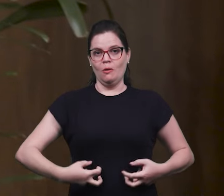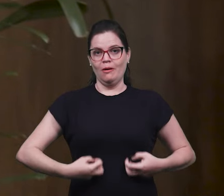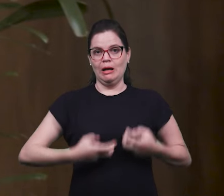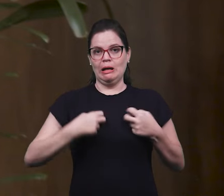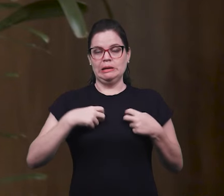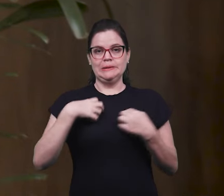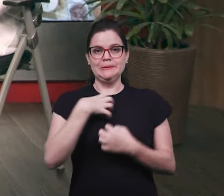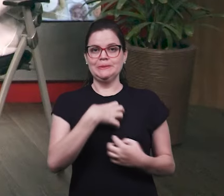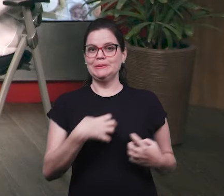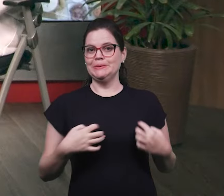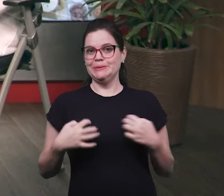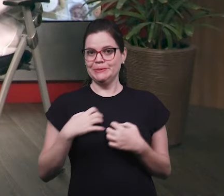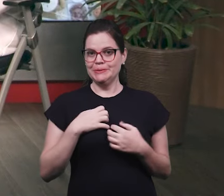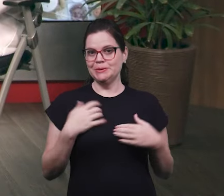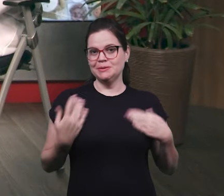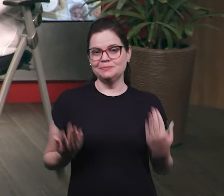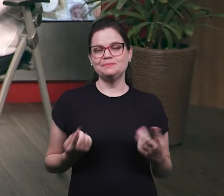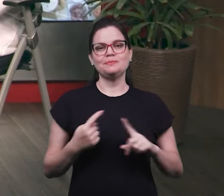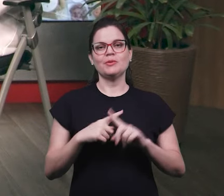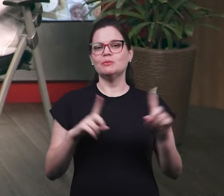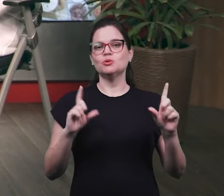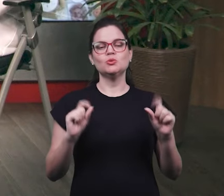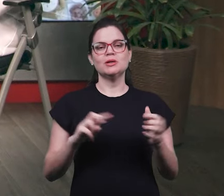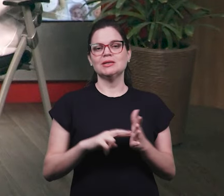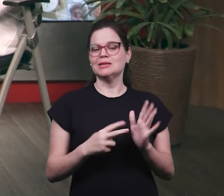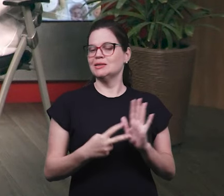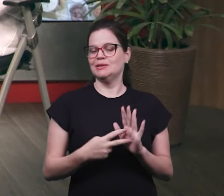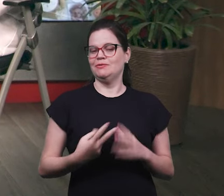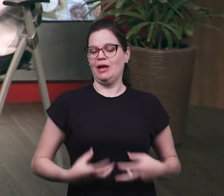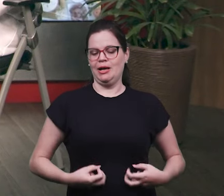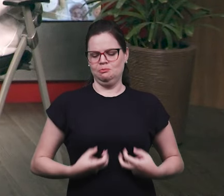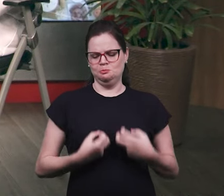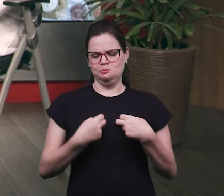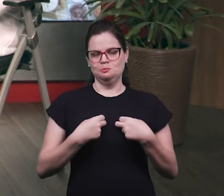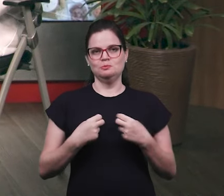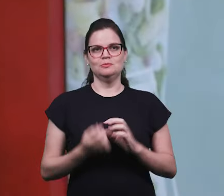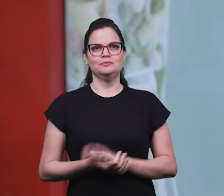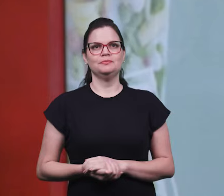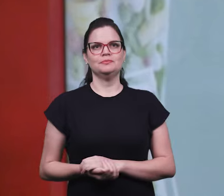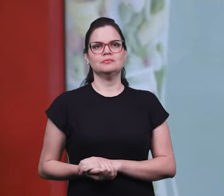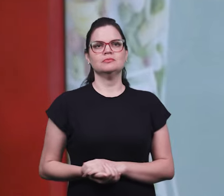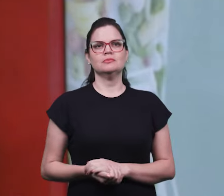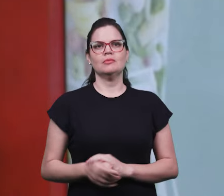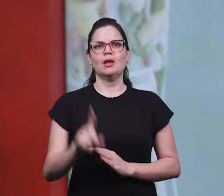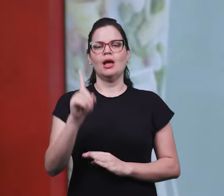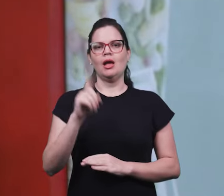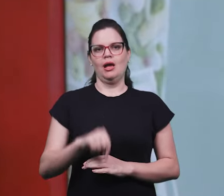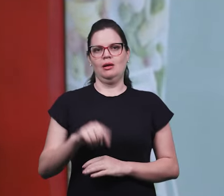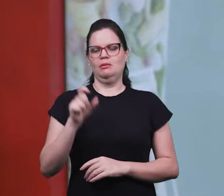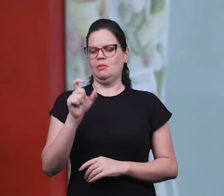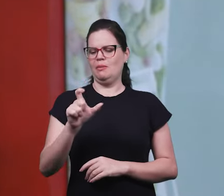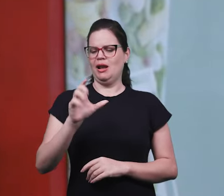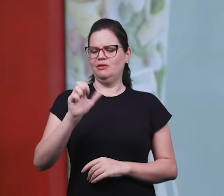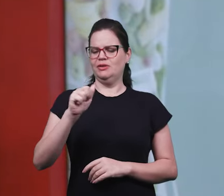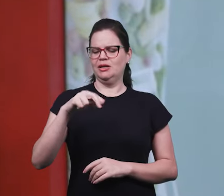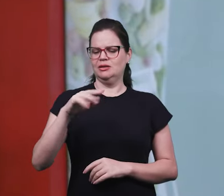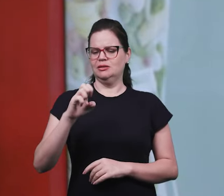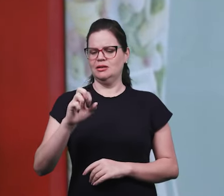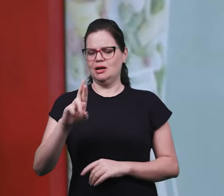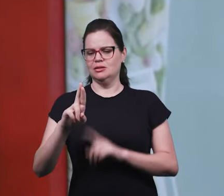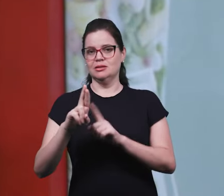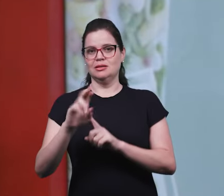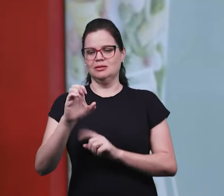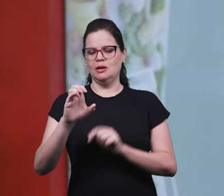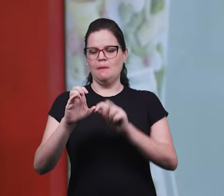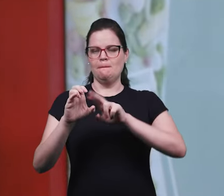com essa com esse nome mas o que seria o câncer é um termo utilizado que abrange mais de 100 tipos de